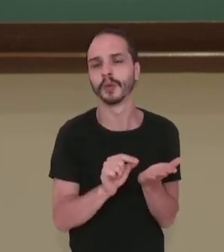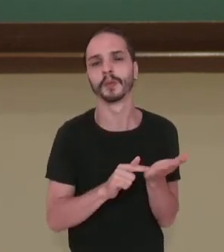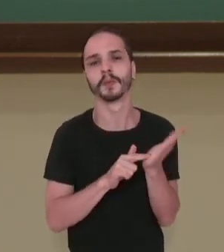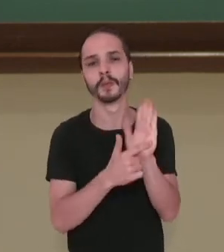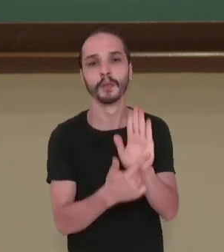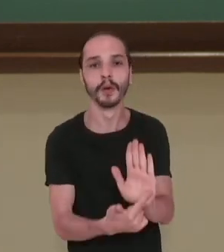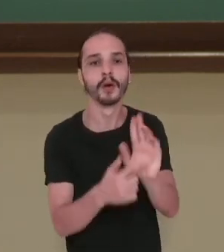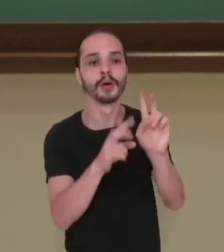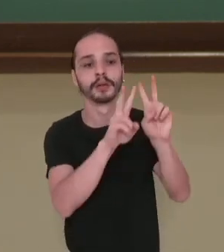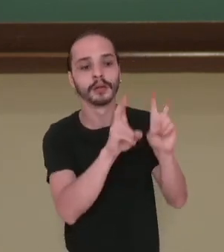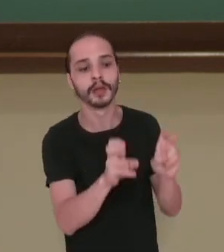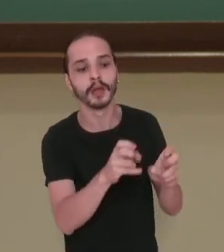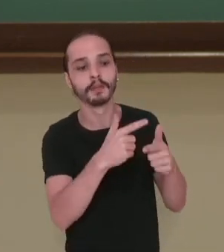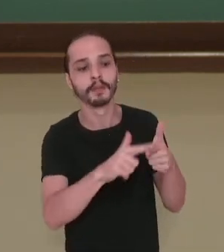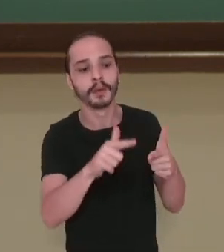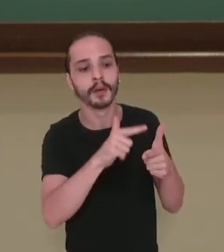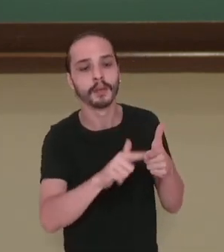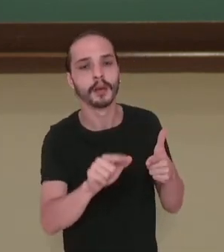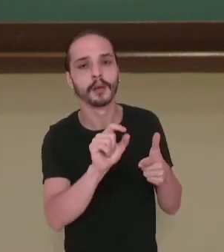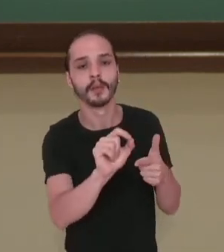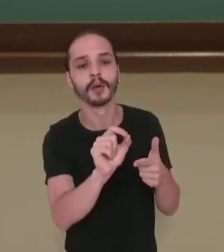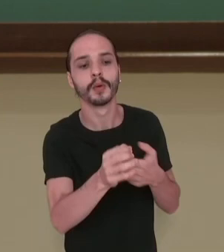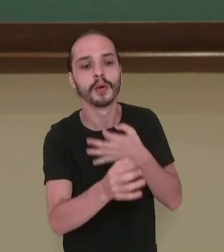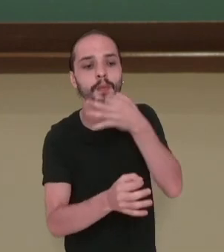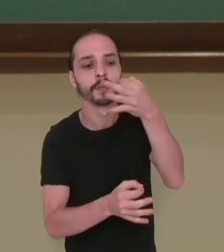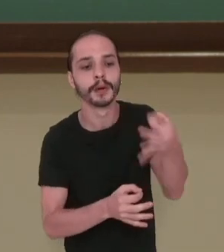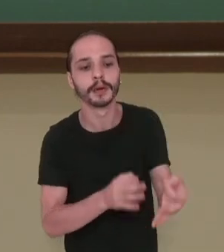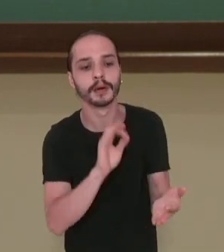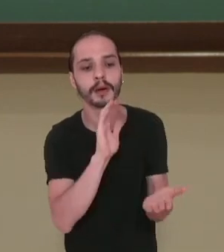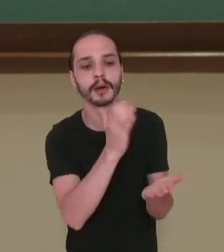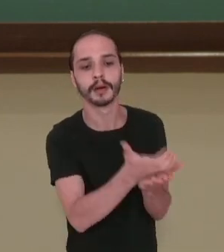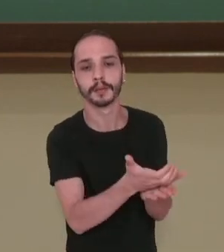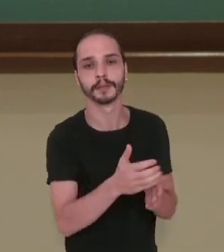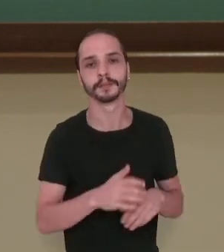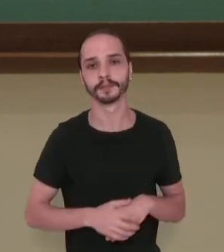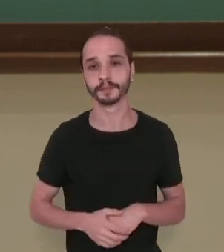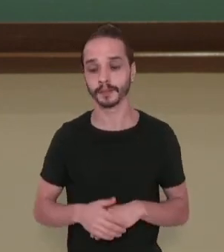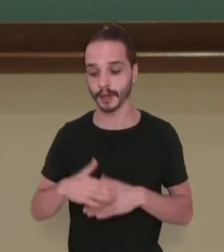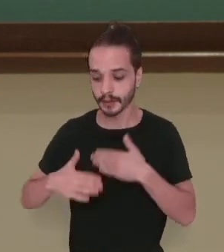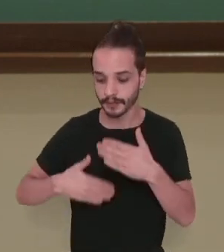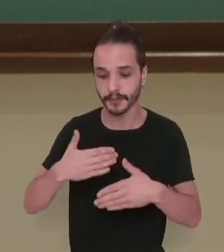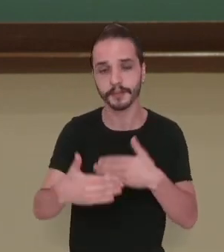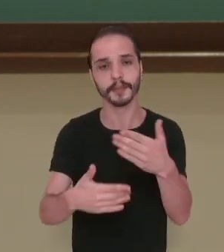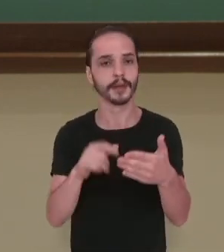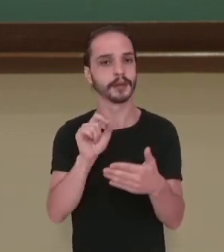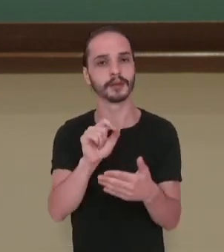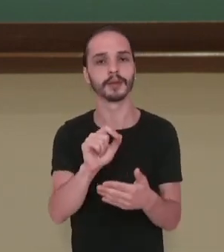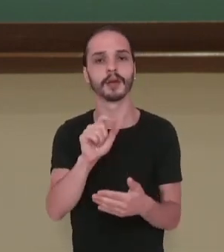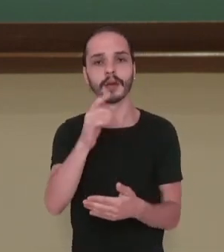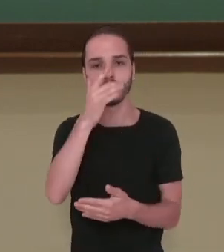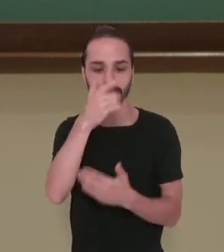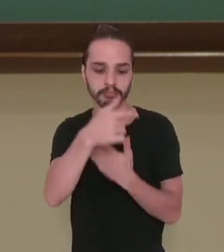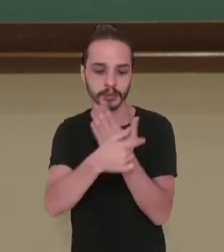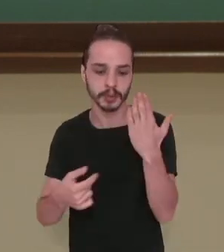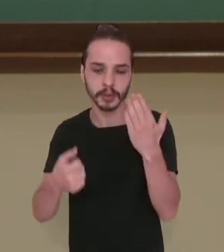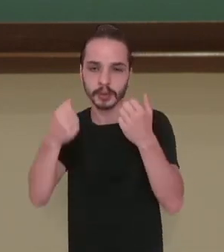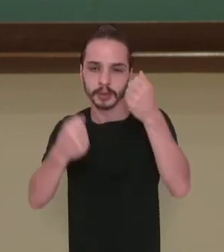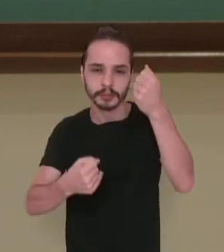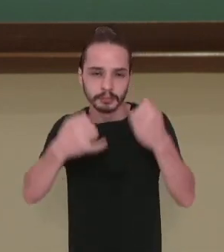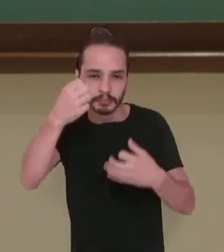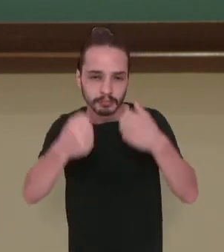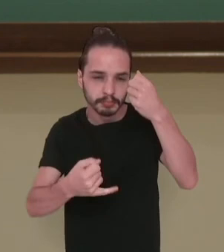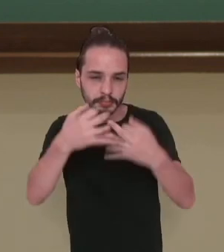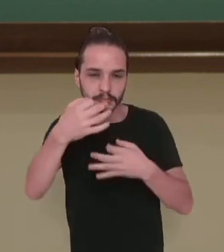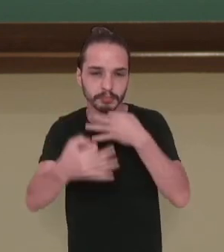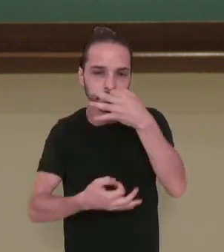o tema, o problema e a tese que será defendida, né? O desenvolvimento, onde o autor expõe e desenvolve a argumentação, e